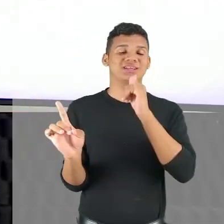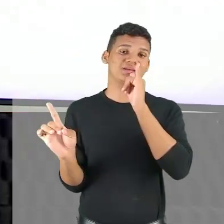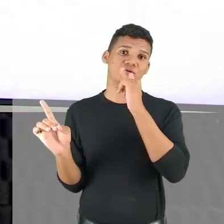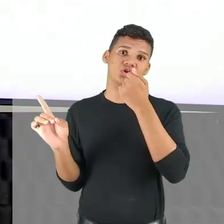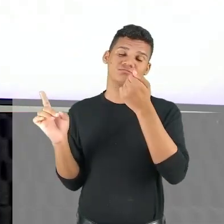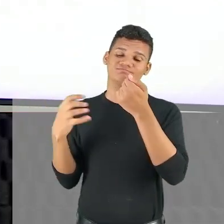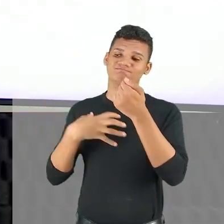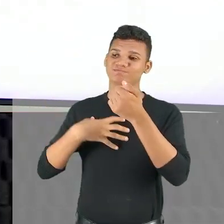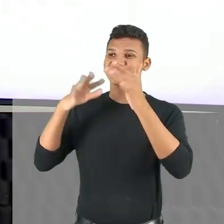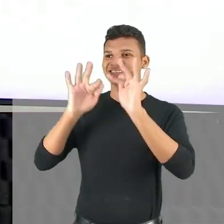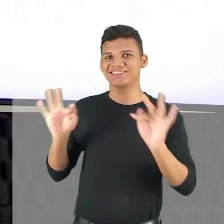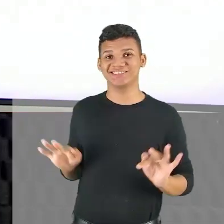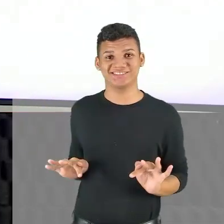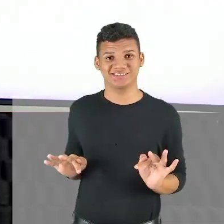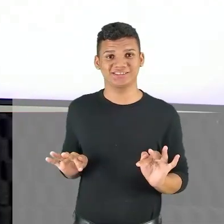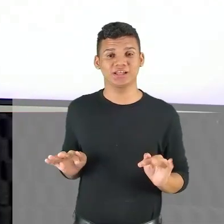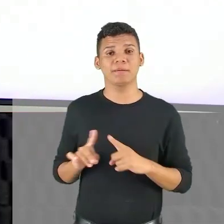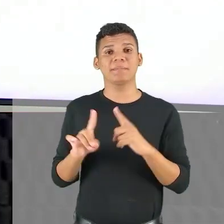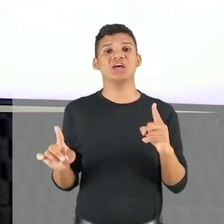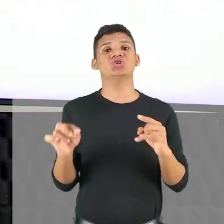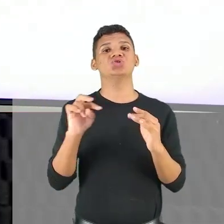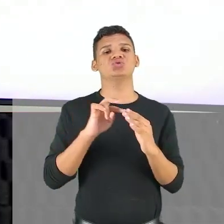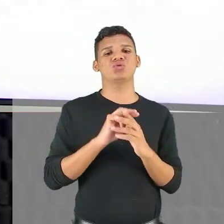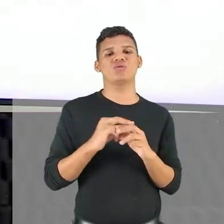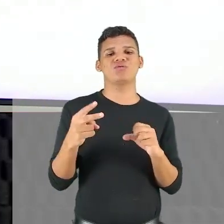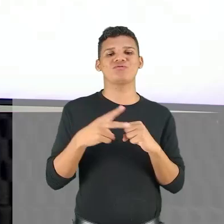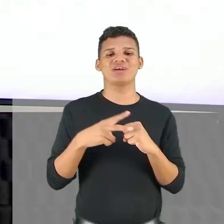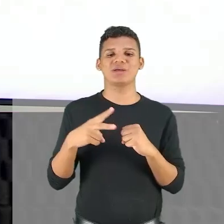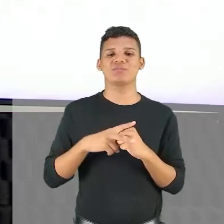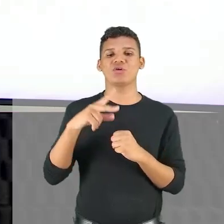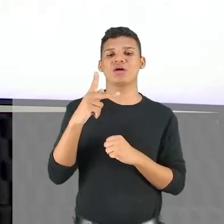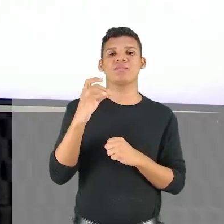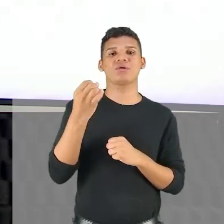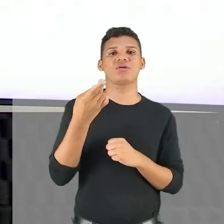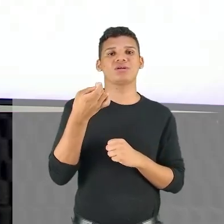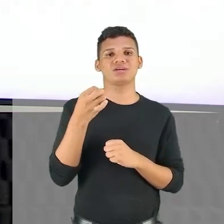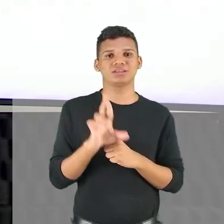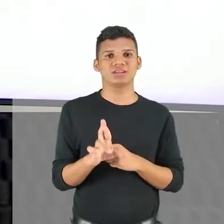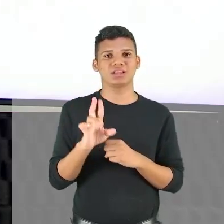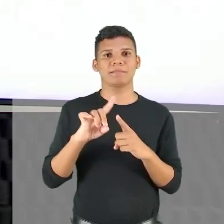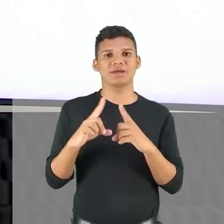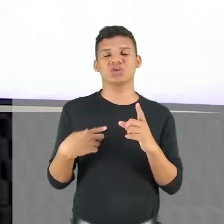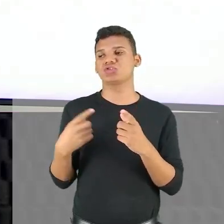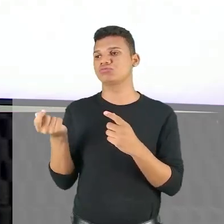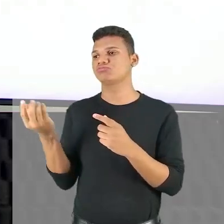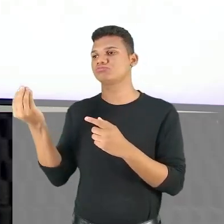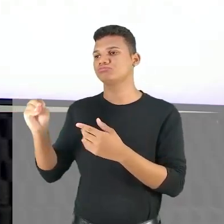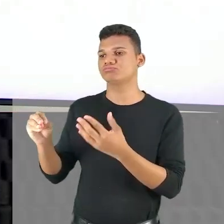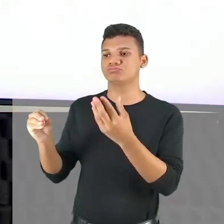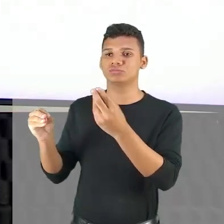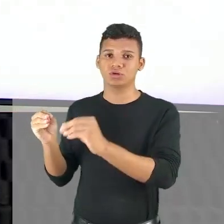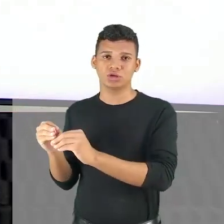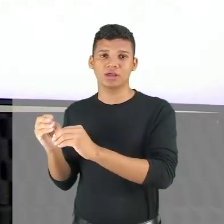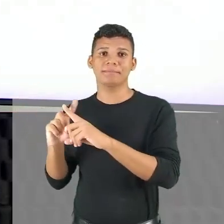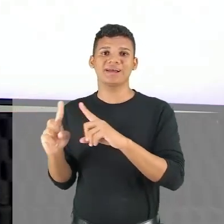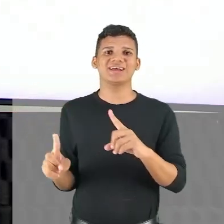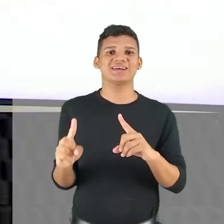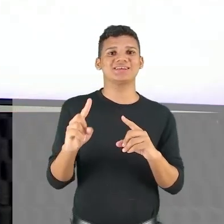feliz. Então, o verbo poner deixou de significar pôr ou colocar para